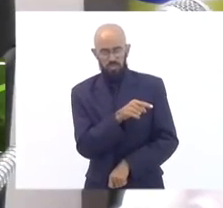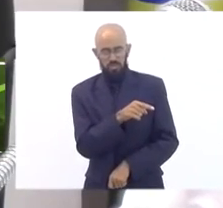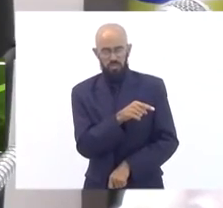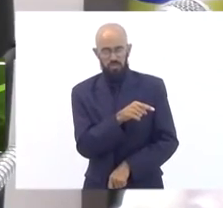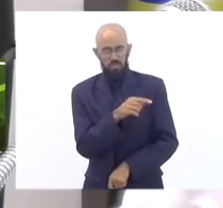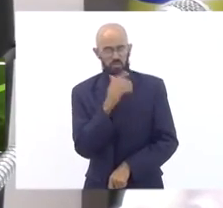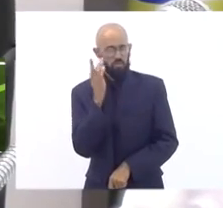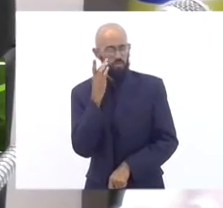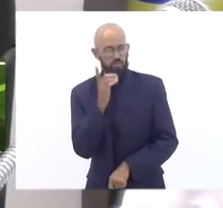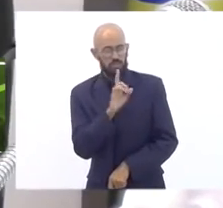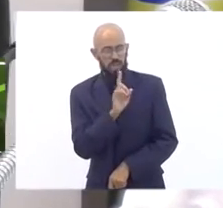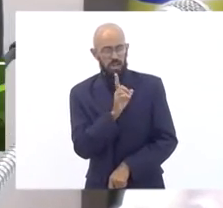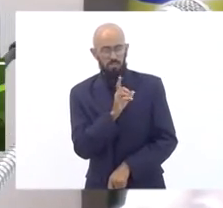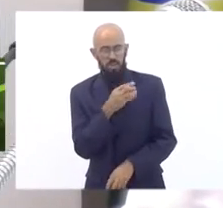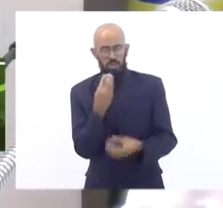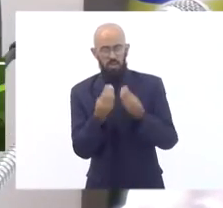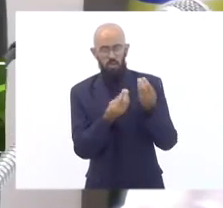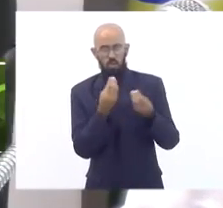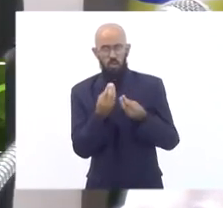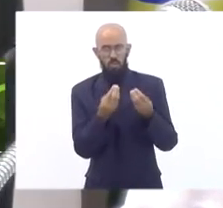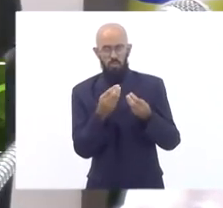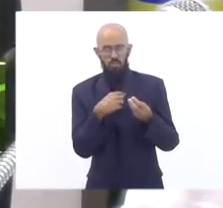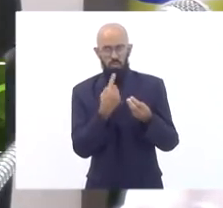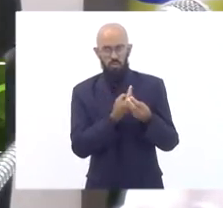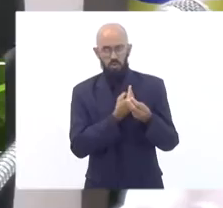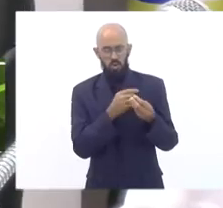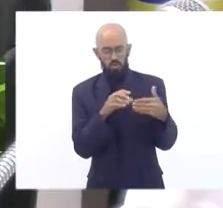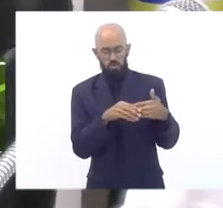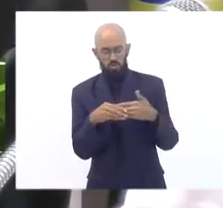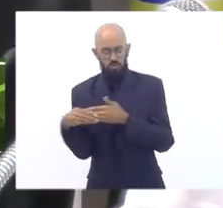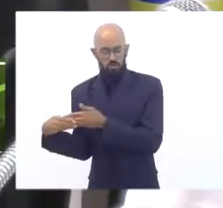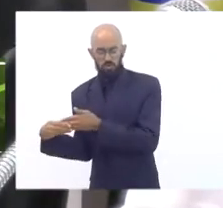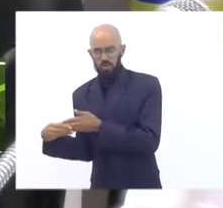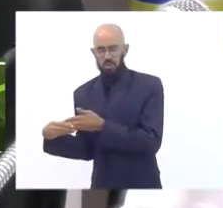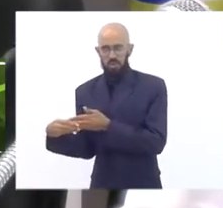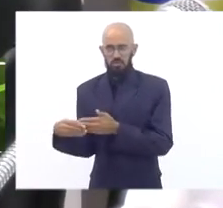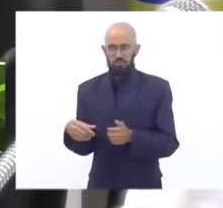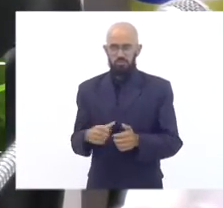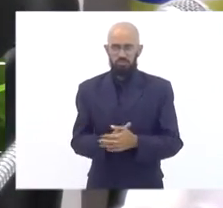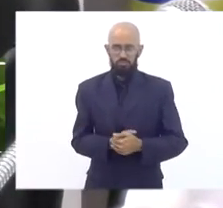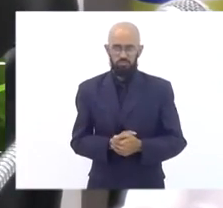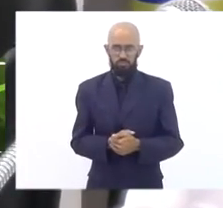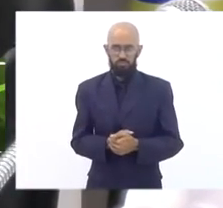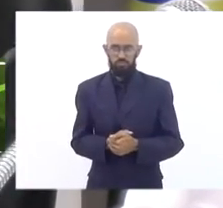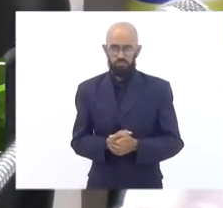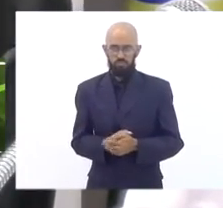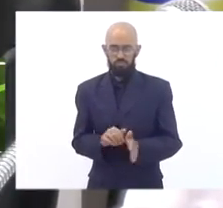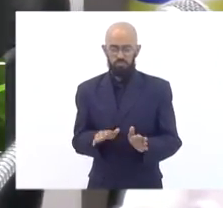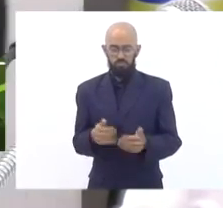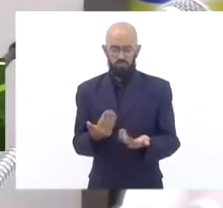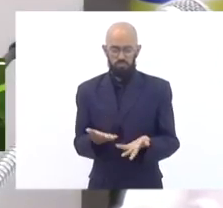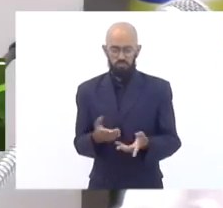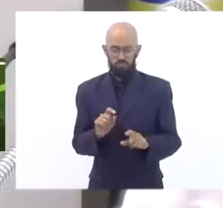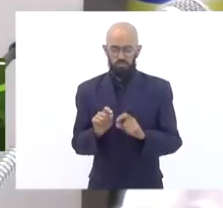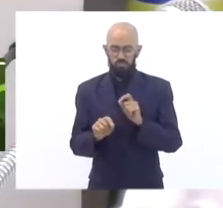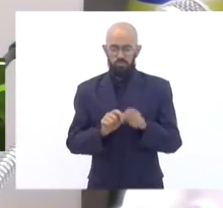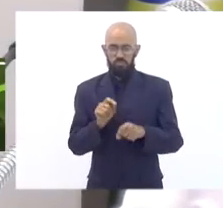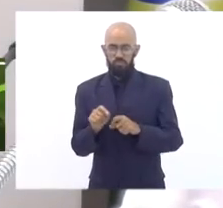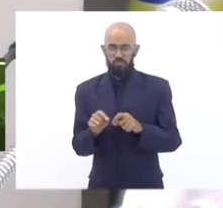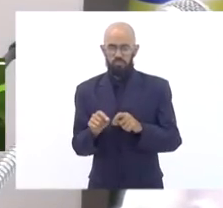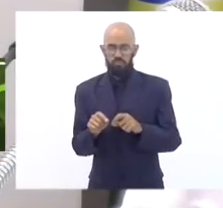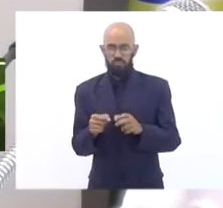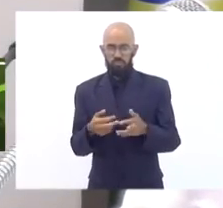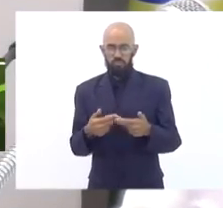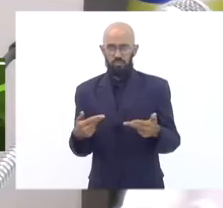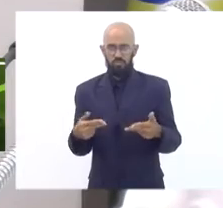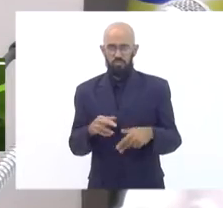das condições, como é que a gente é transportado, isso, aquilo. Quer dizer, então há uma identificação que não é de hoje,